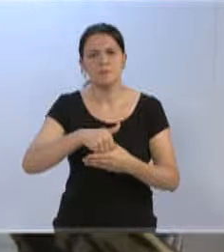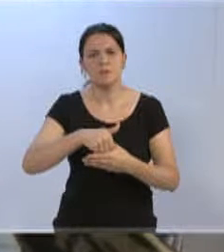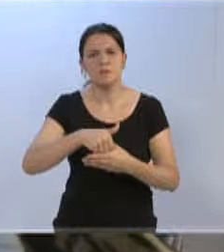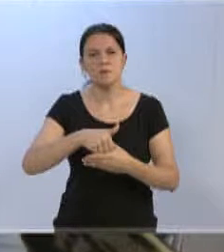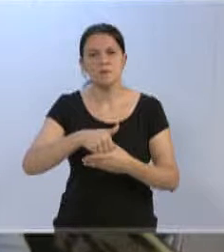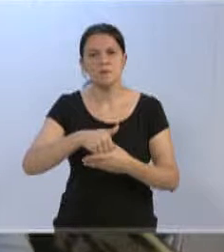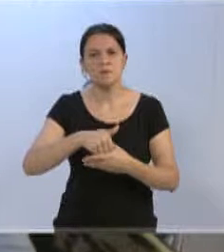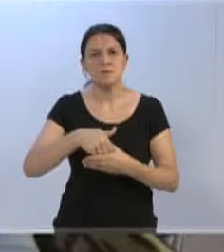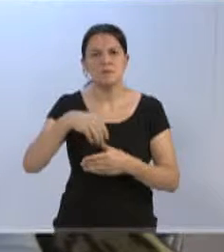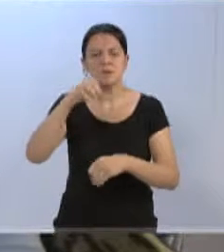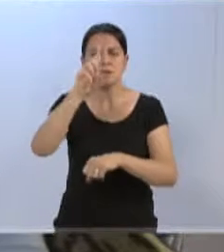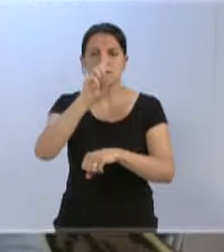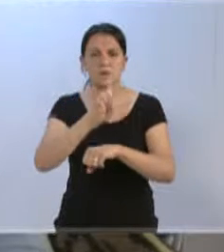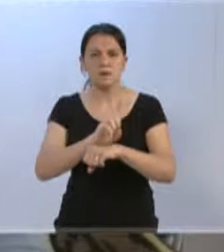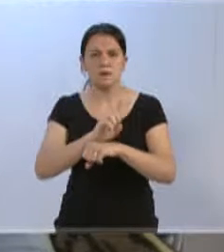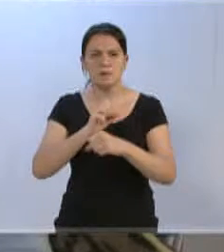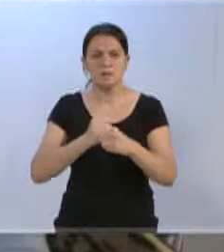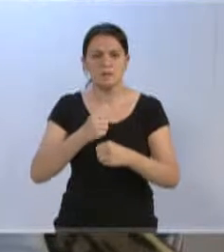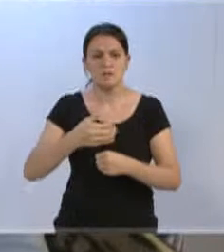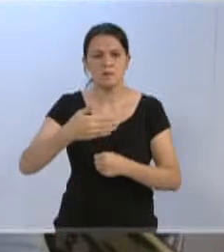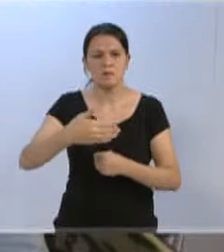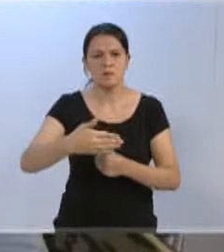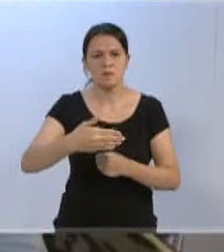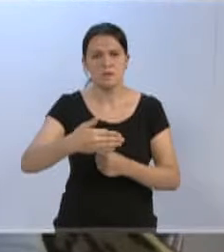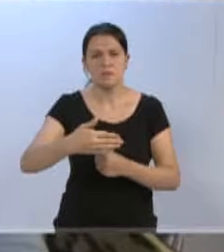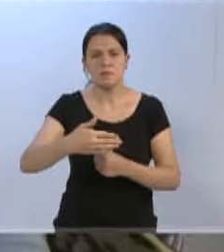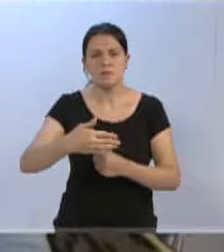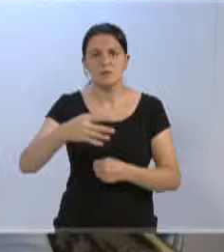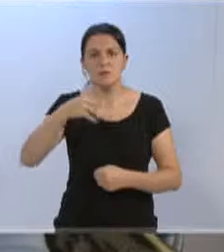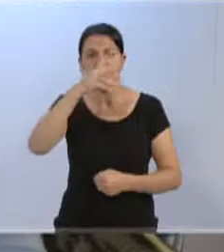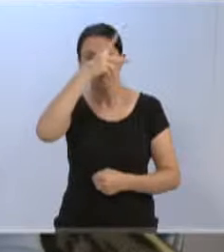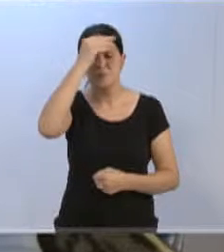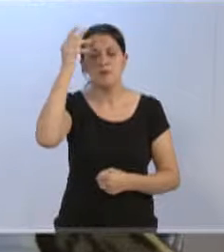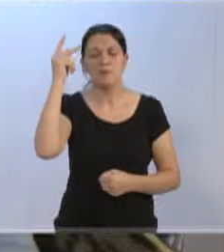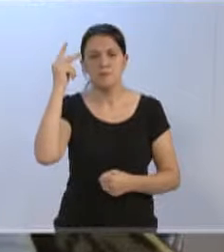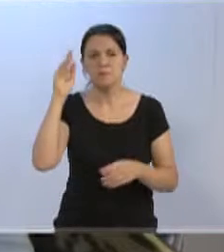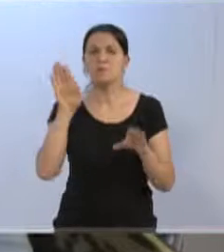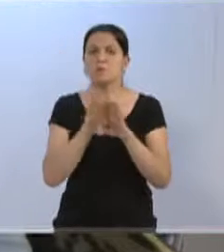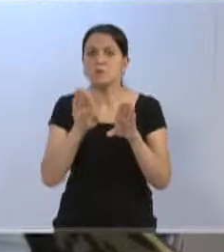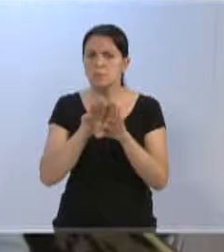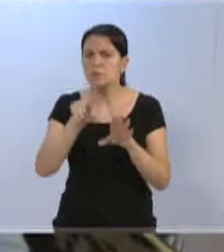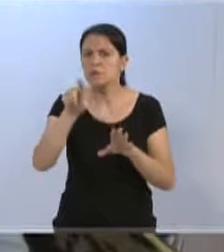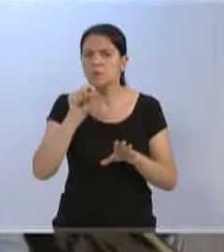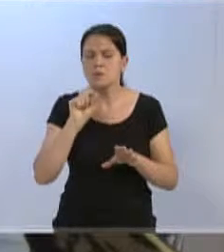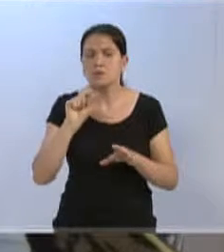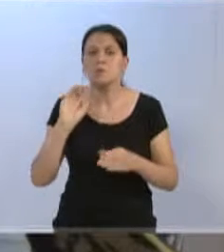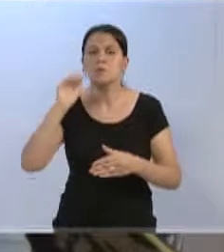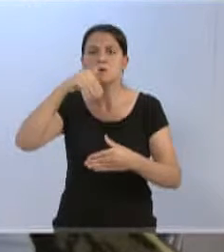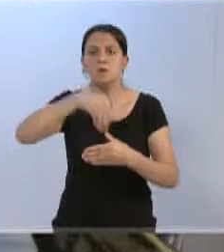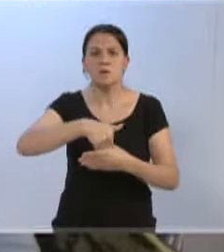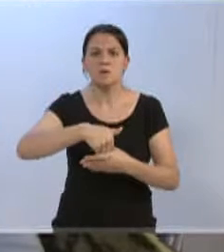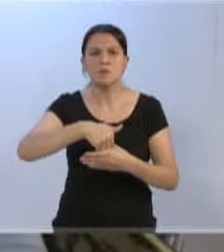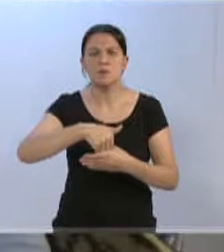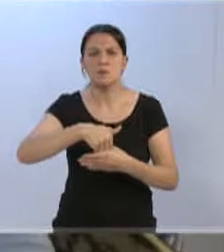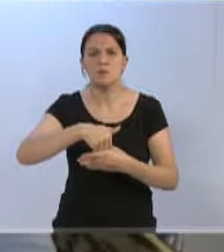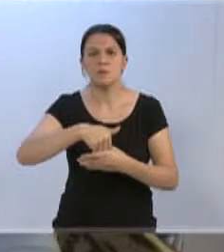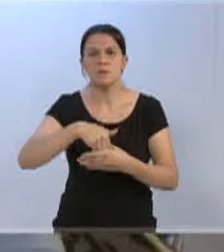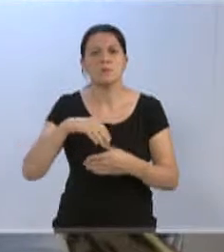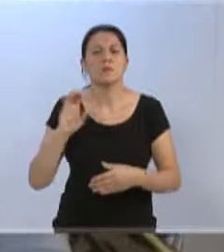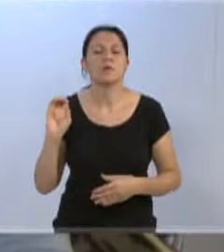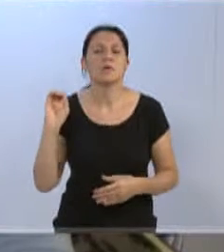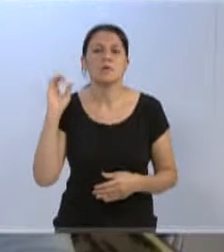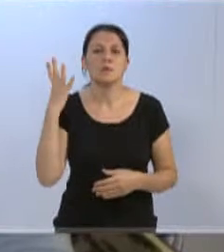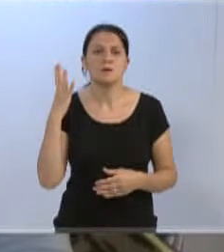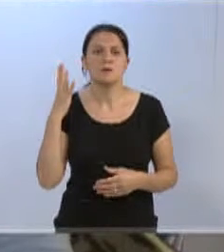para os diretores para o ano de 2019. O prefeito também decidiu de que essa eleição deve